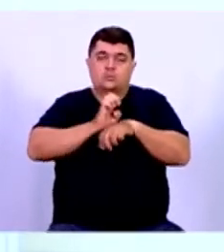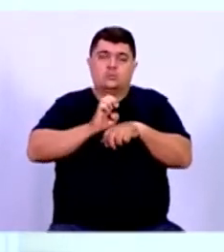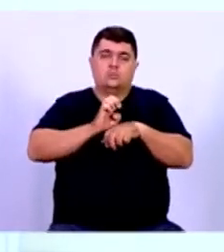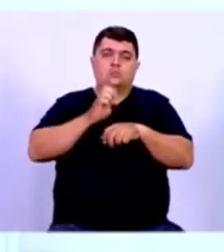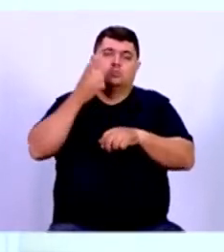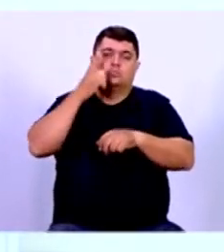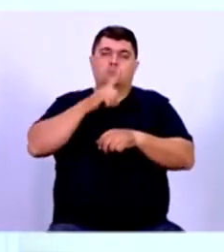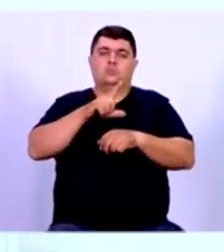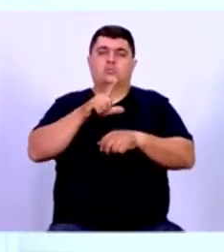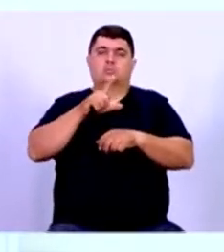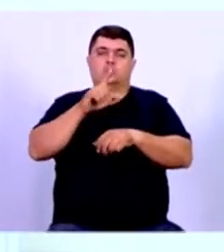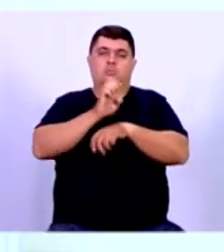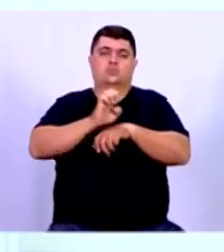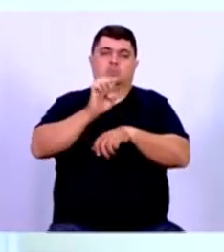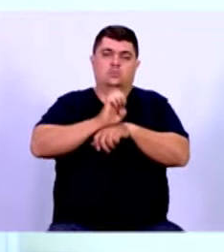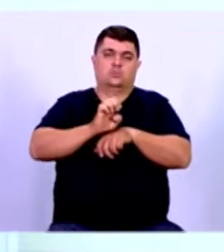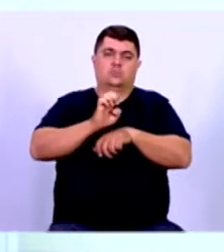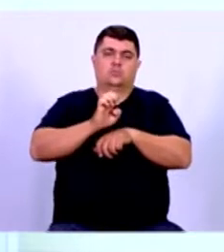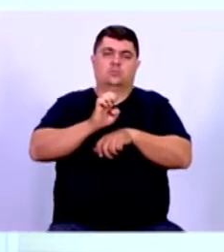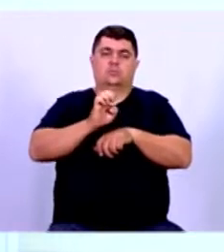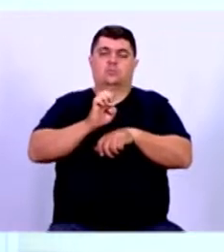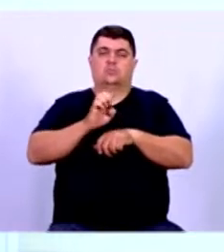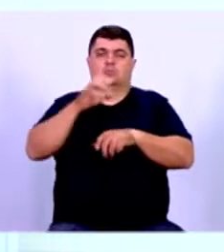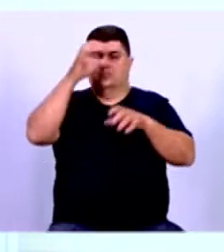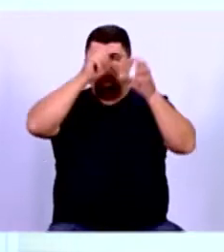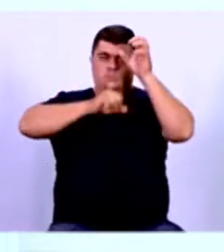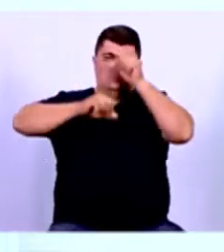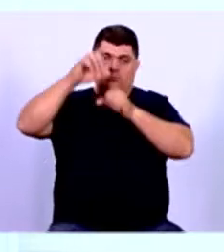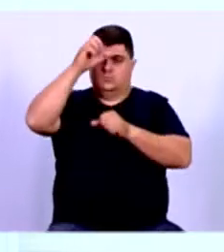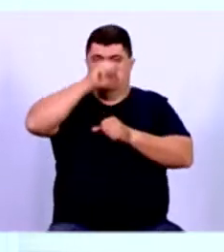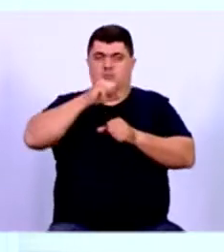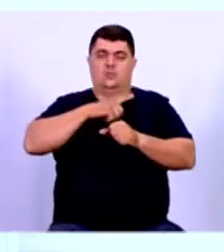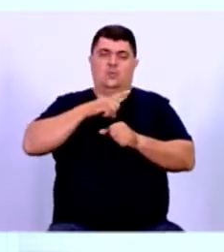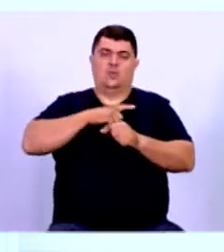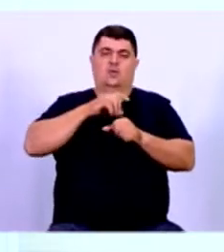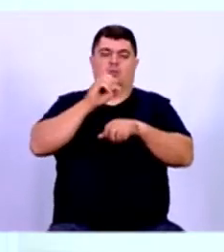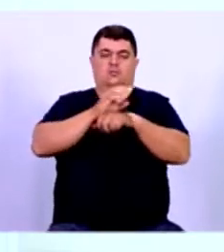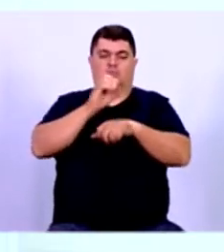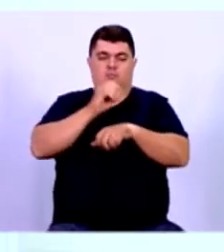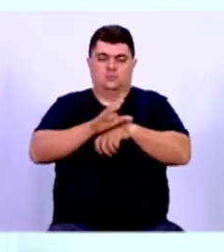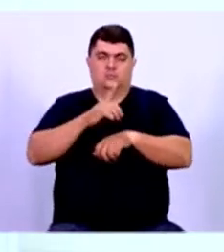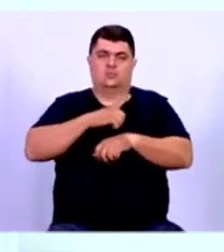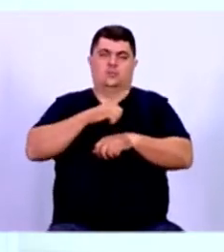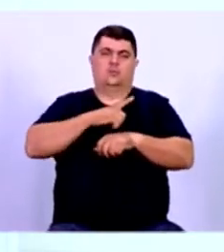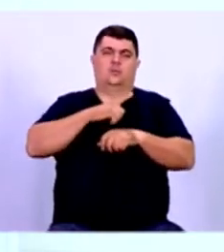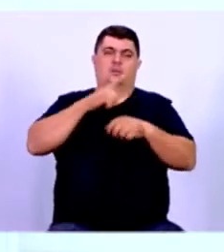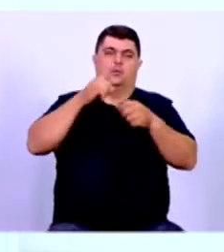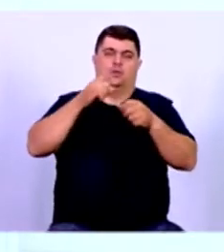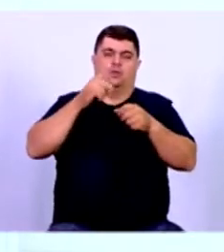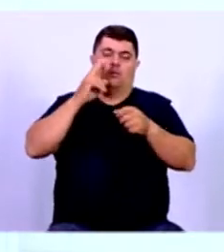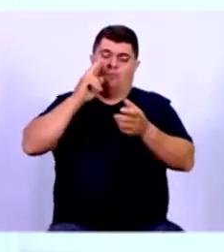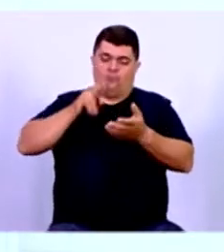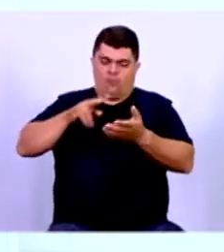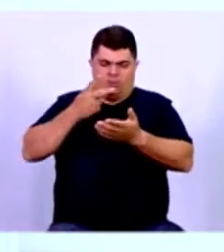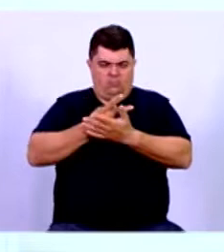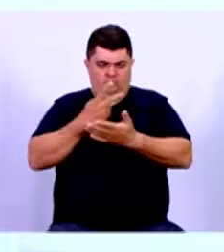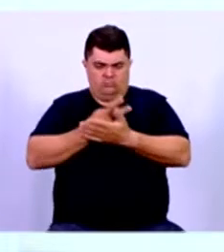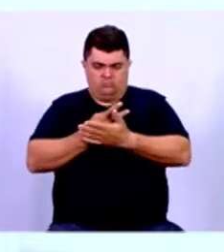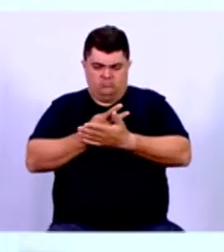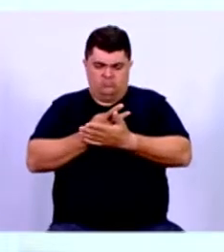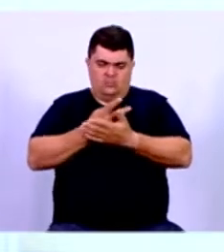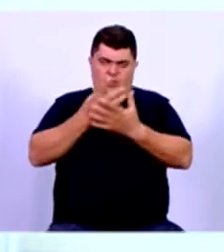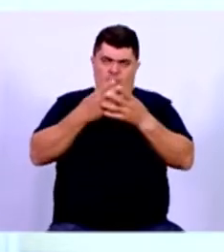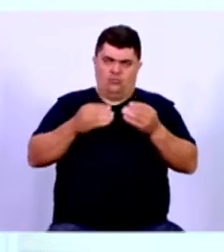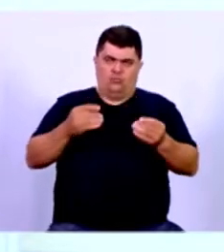enquanto estagiário, enquanto processo de aprendizagem, onde você recebe orientação, onde você corrige os